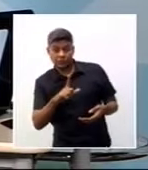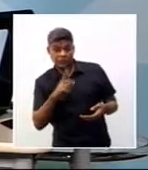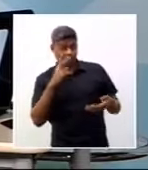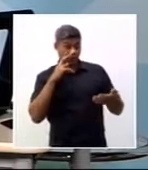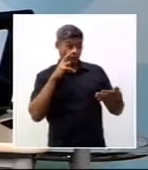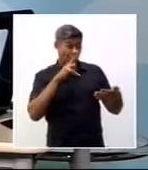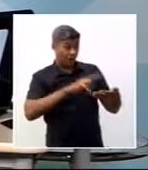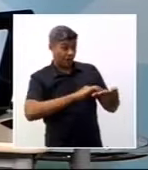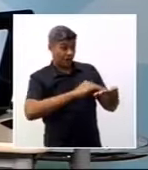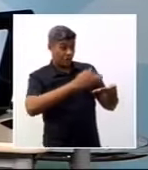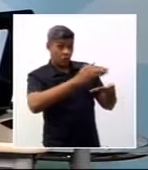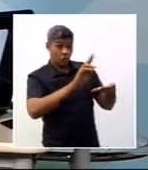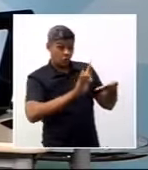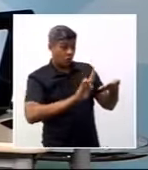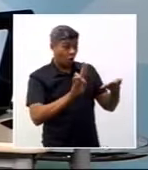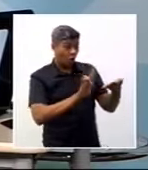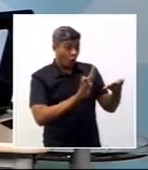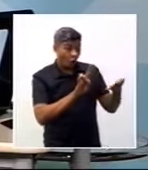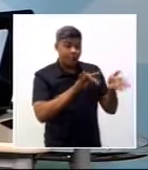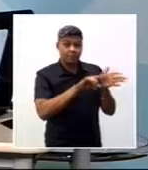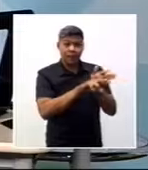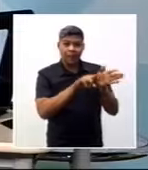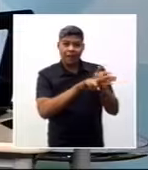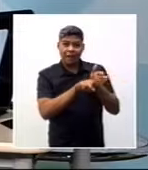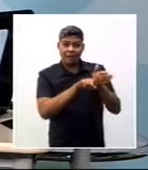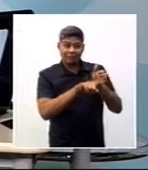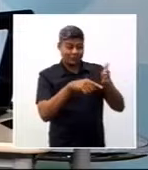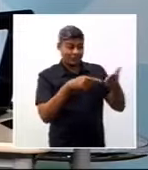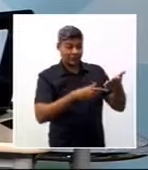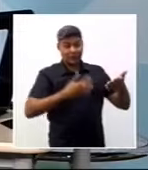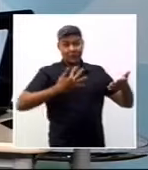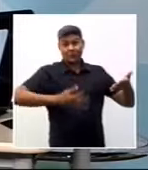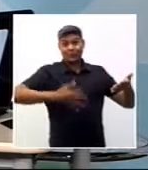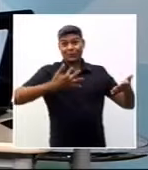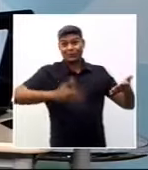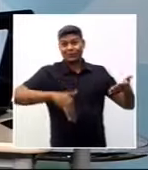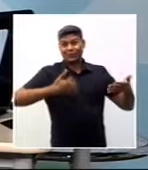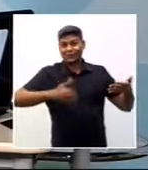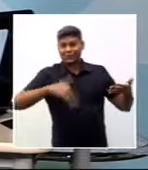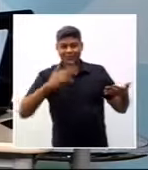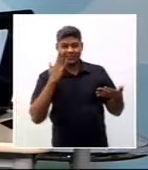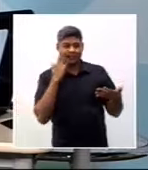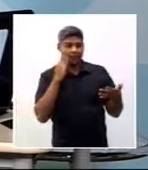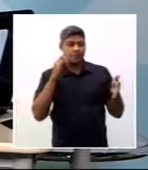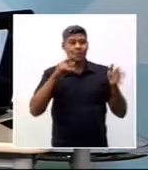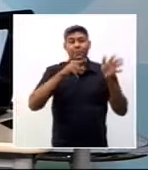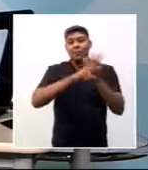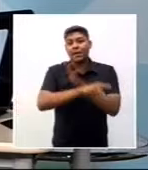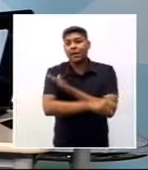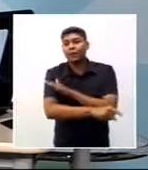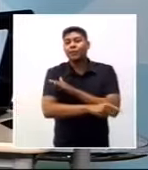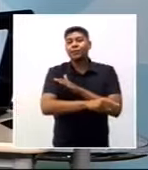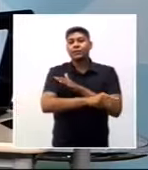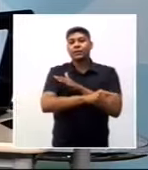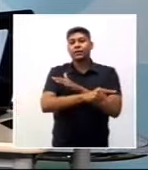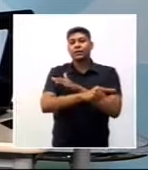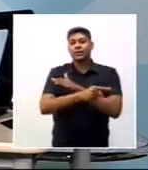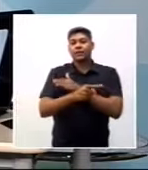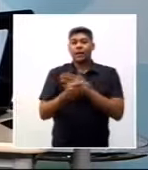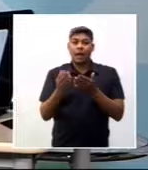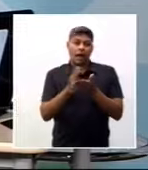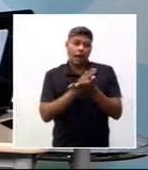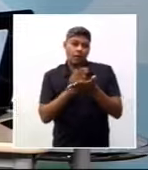nem acompanhar o nome de muitas as perguntas que colocaram informações quanto a pergunta é